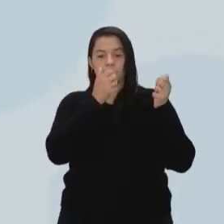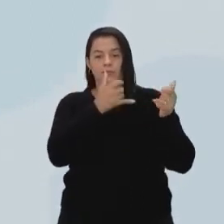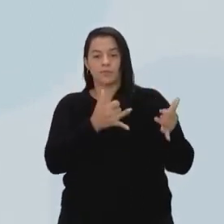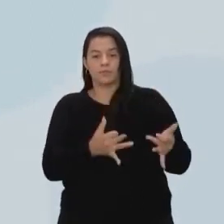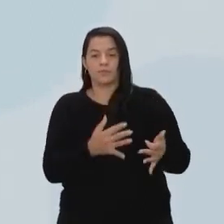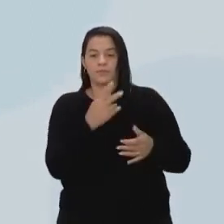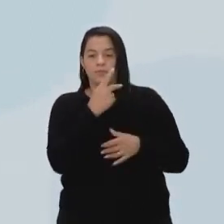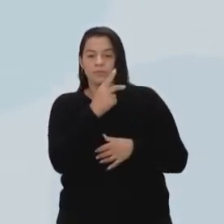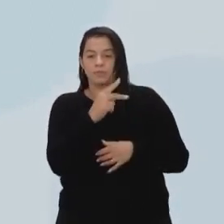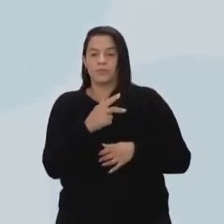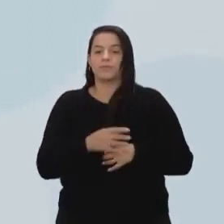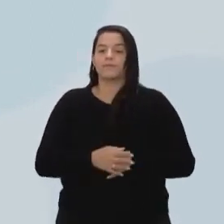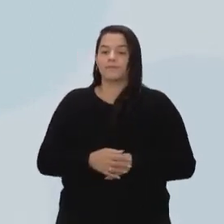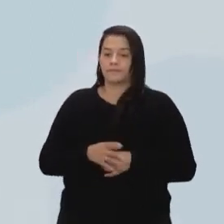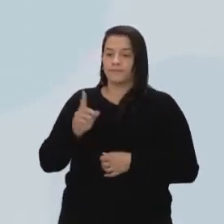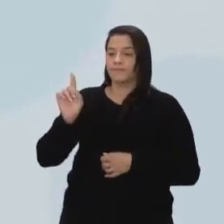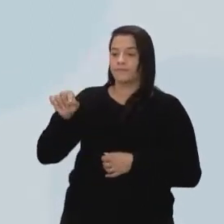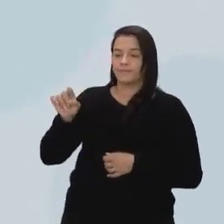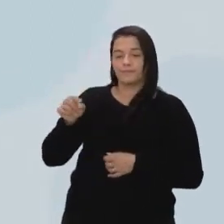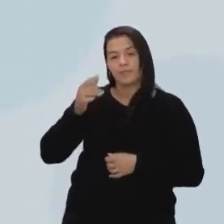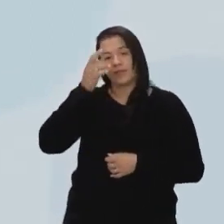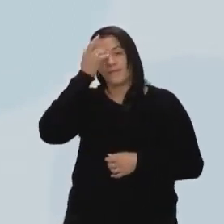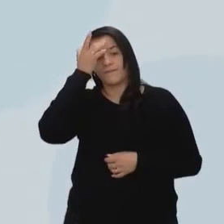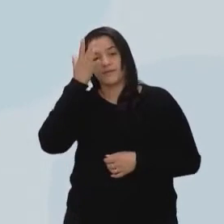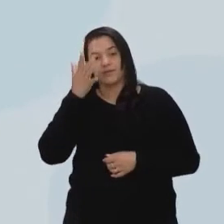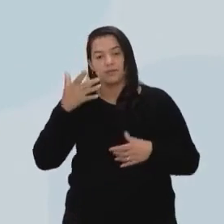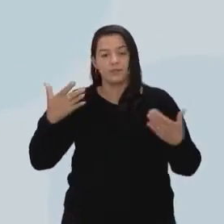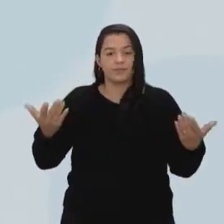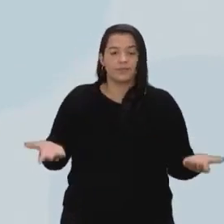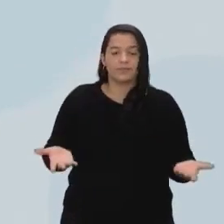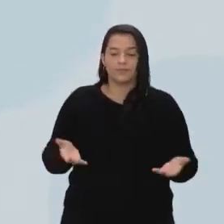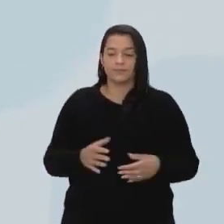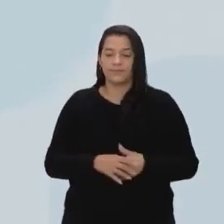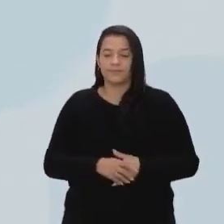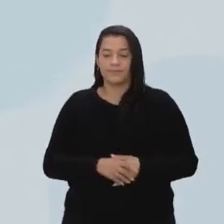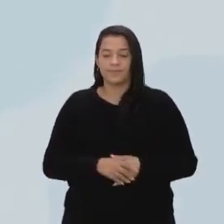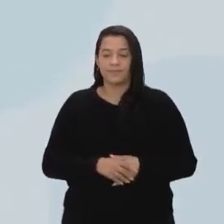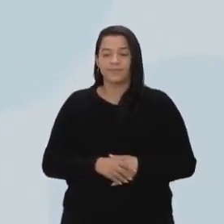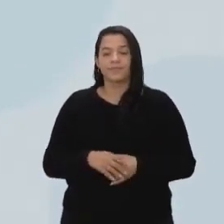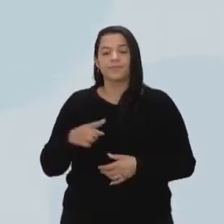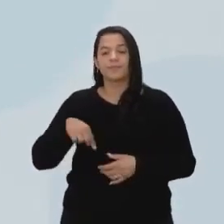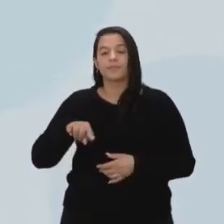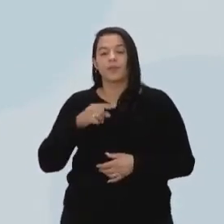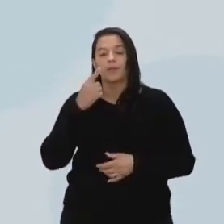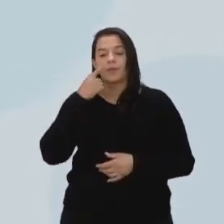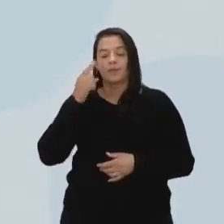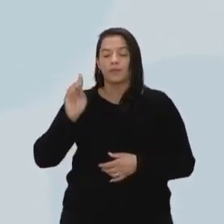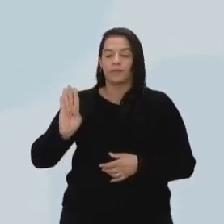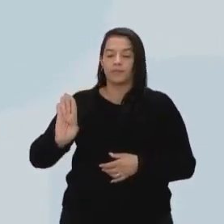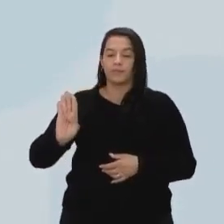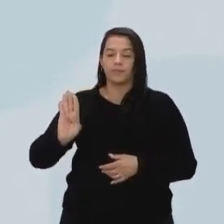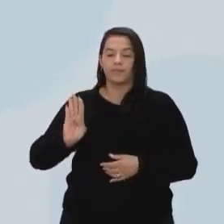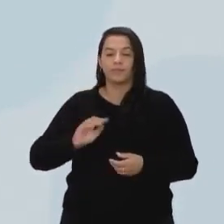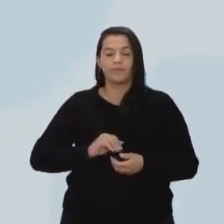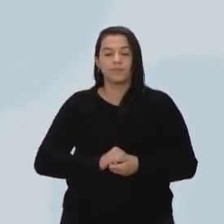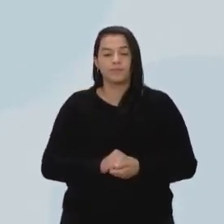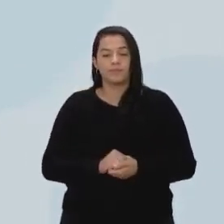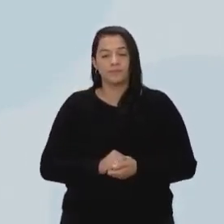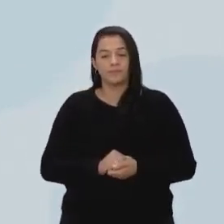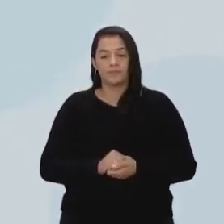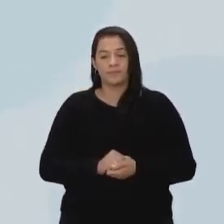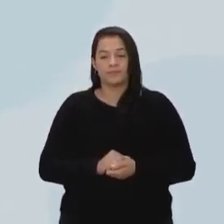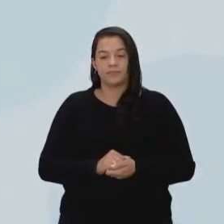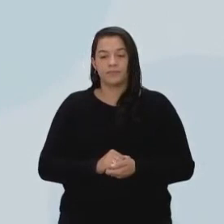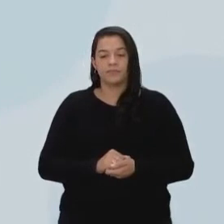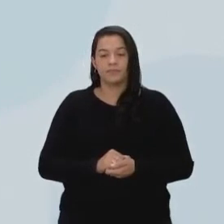professor? Exatamente. Aí facilitou, né? Aí ficou fácil. Vamos lá, alternativa B. A B, perceber o processo